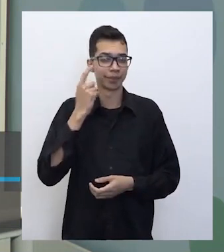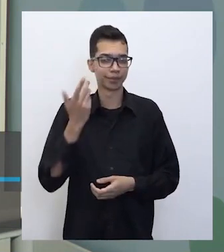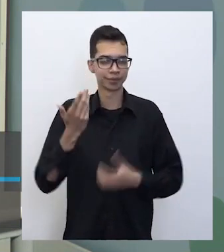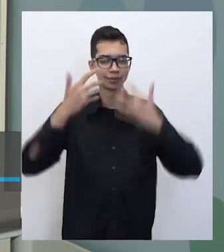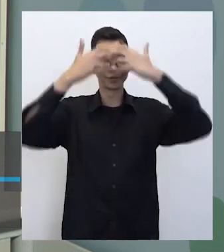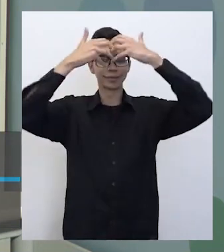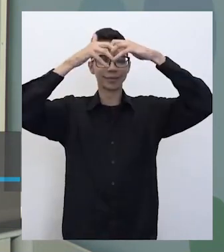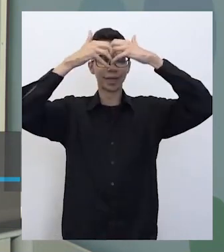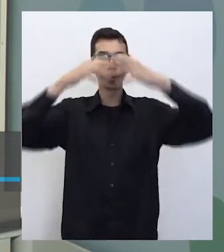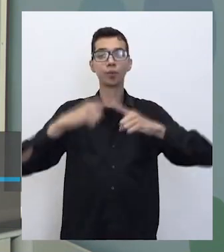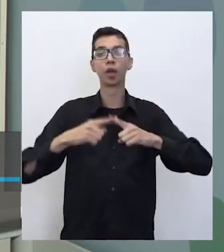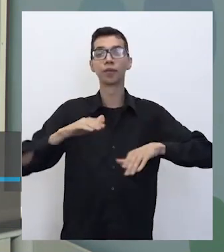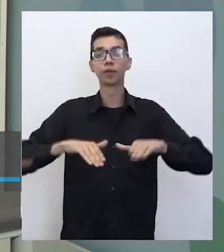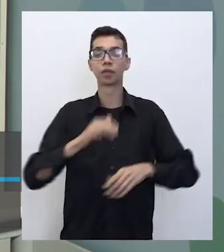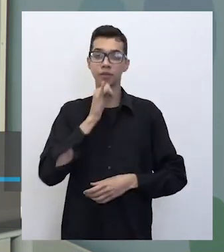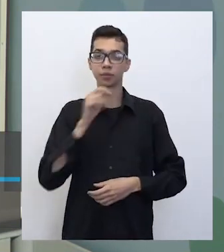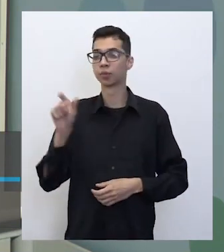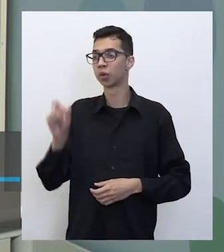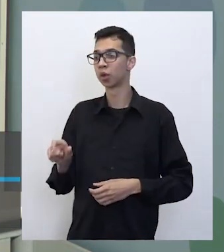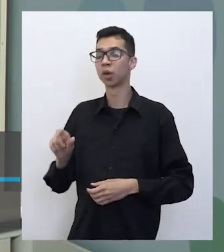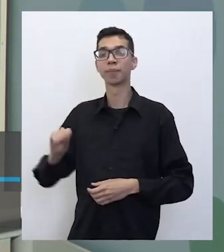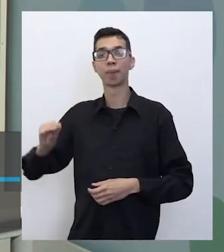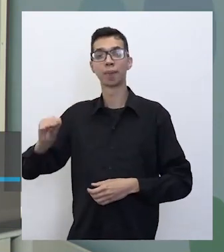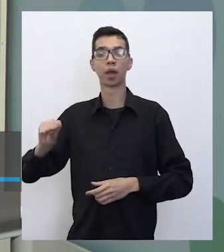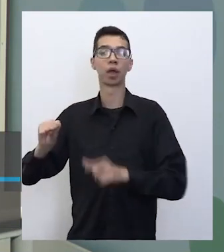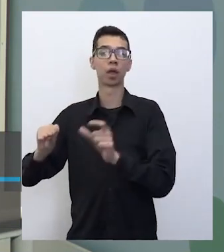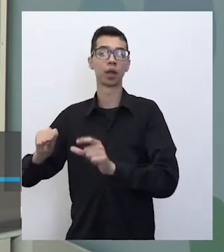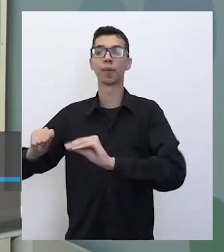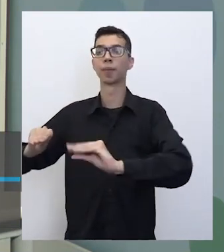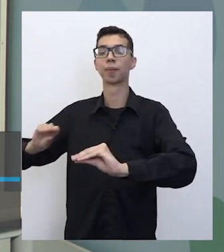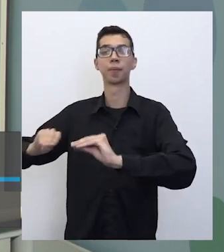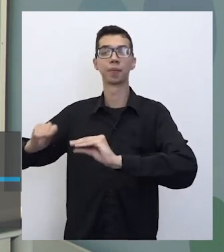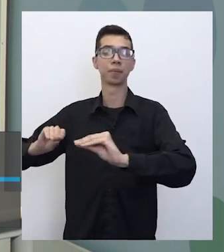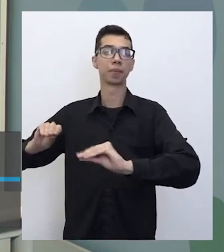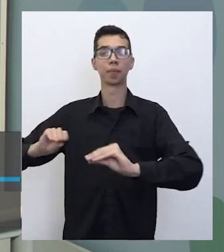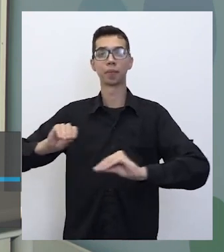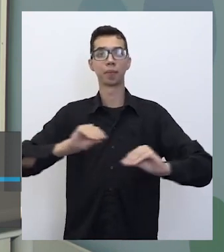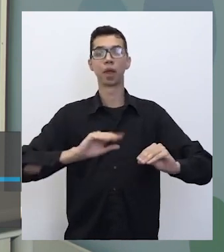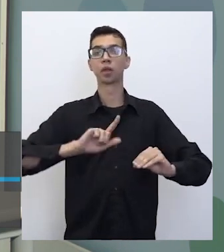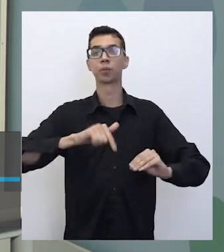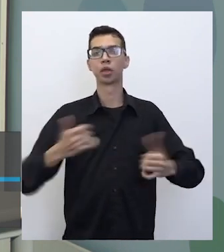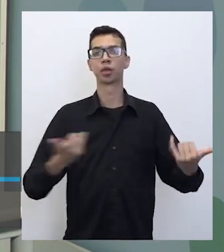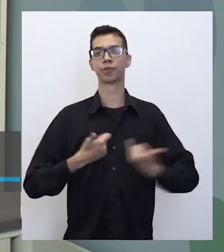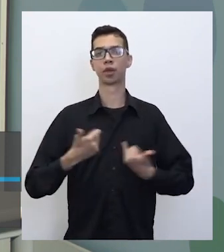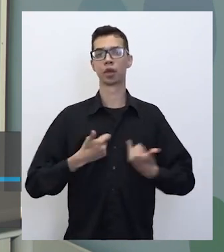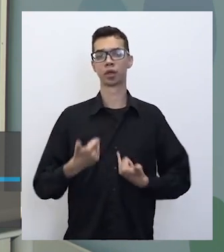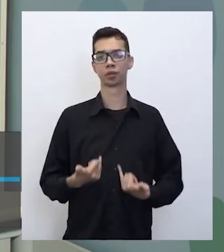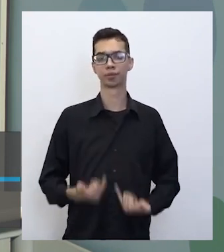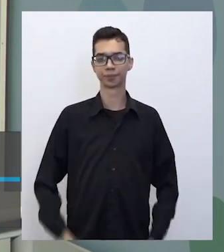e talvez traga a resposta para ela. Então, o tema é a saudade, é a distância da pessoa amada. Note,